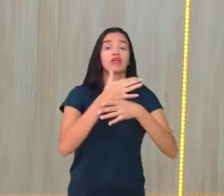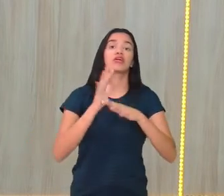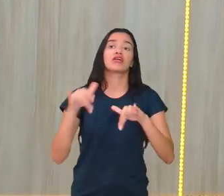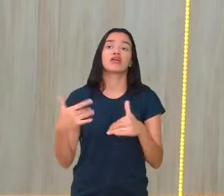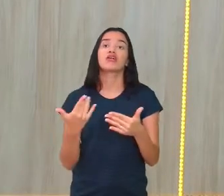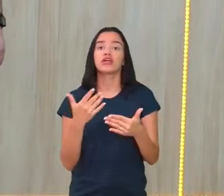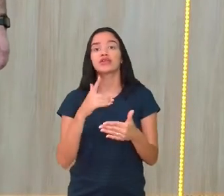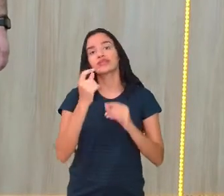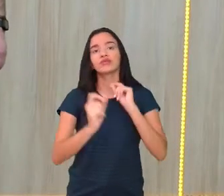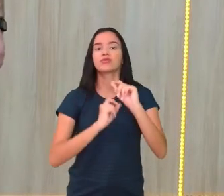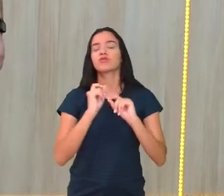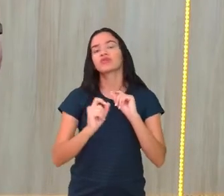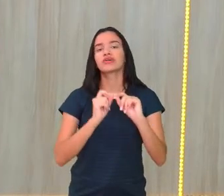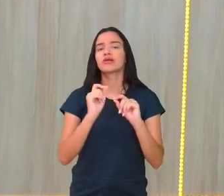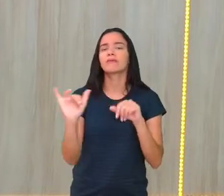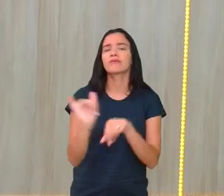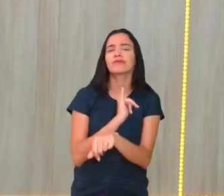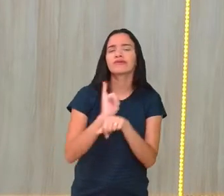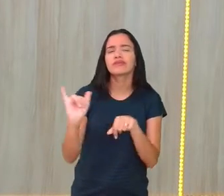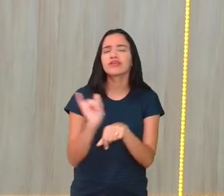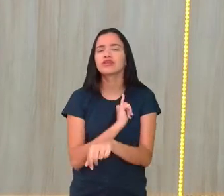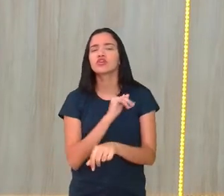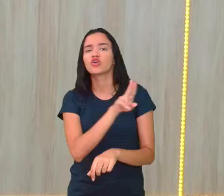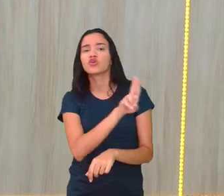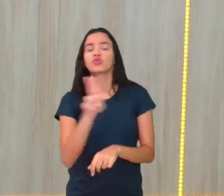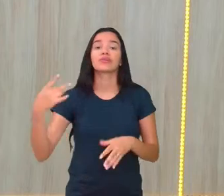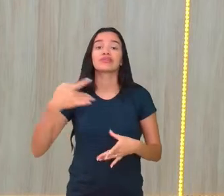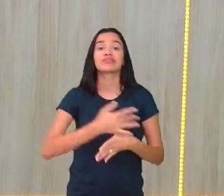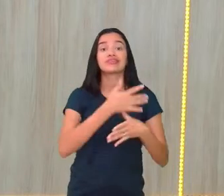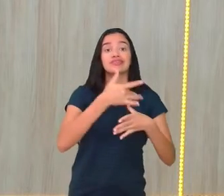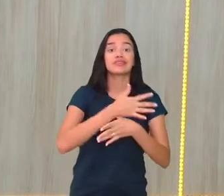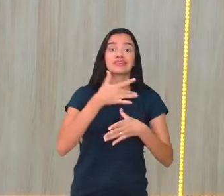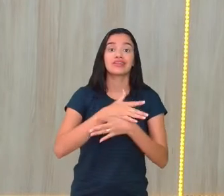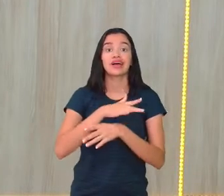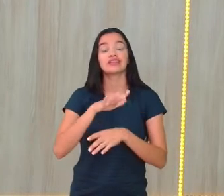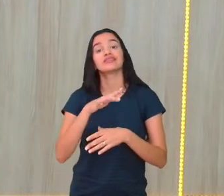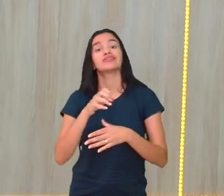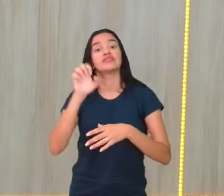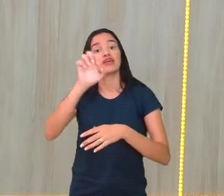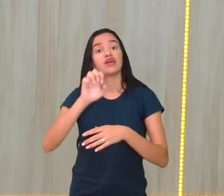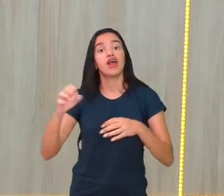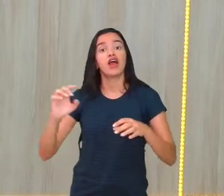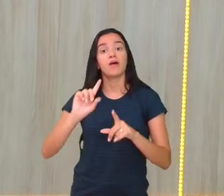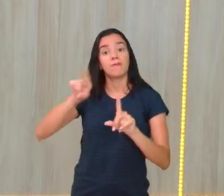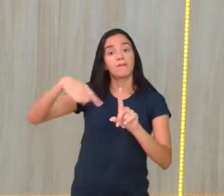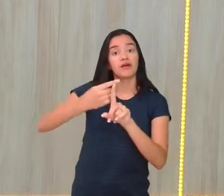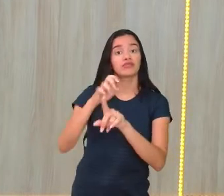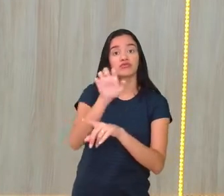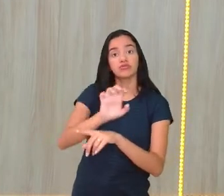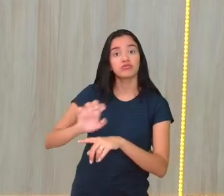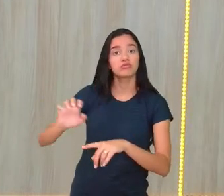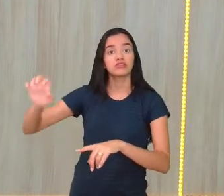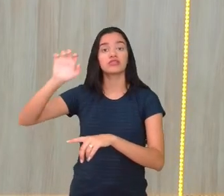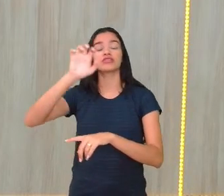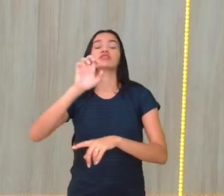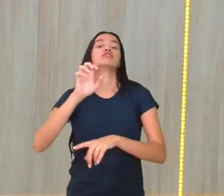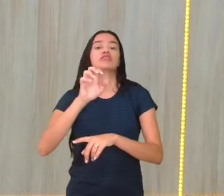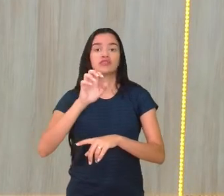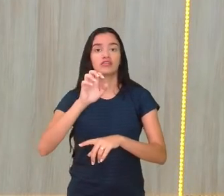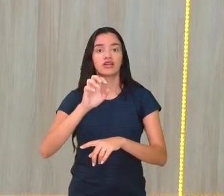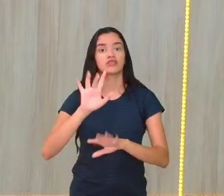num esquema que a gente chama de cidades-estados, que eram cidades pertencentes àquele mesmo